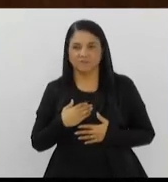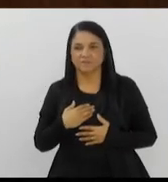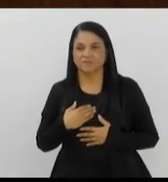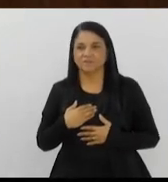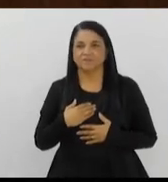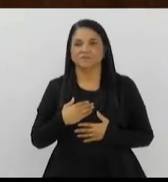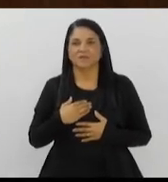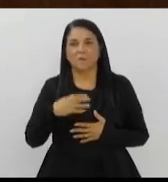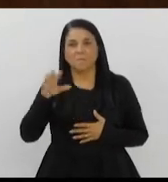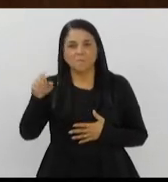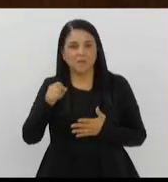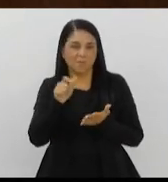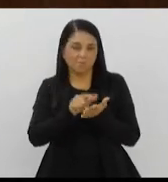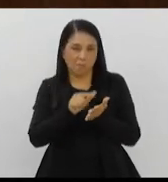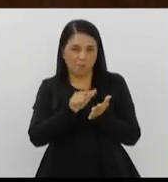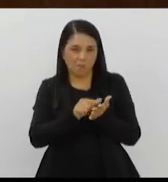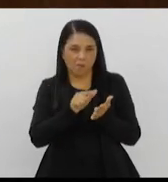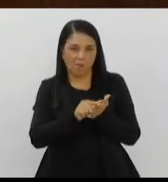eu peguei a folha lá.